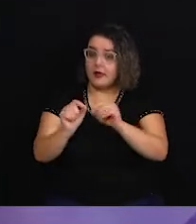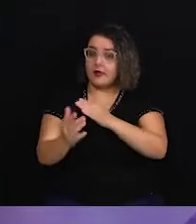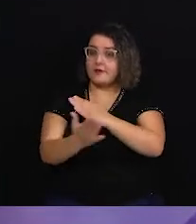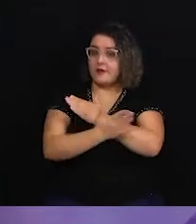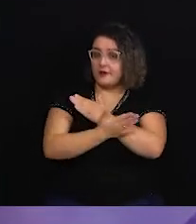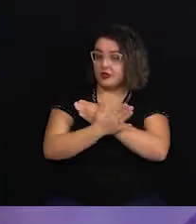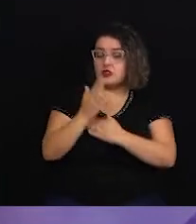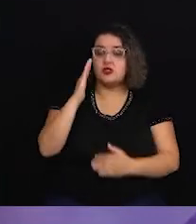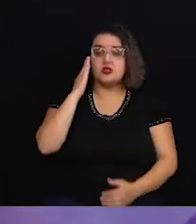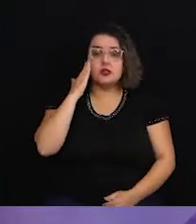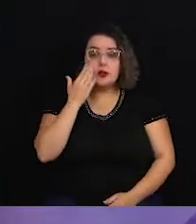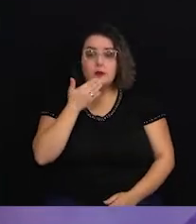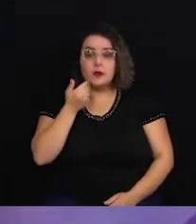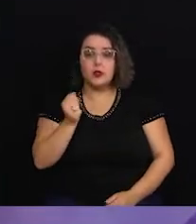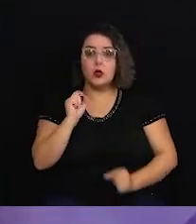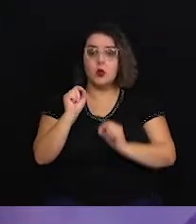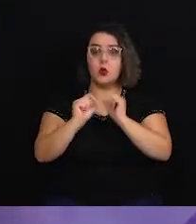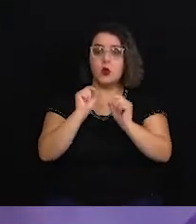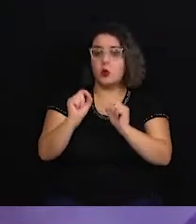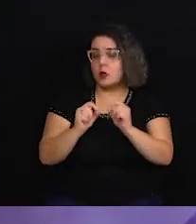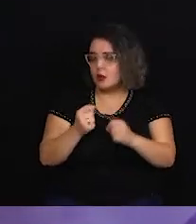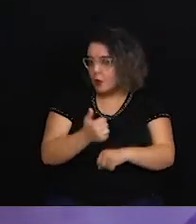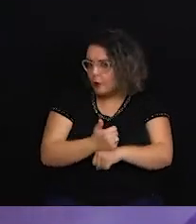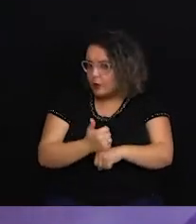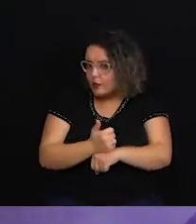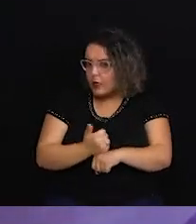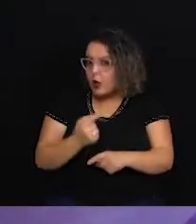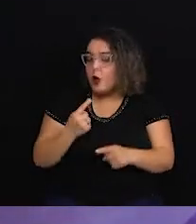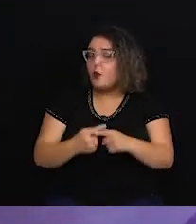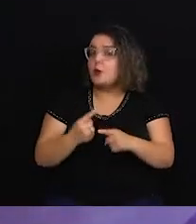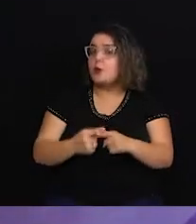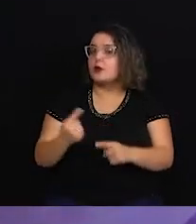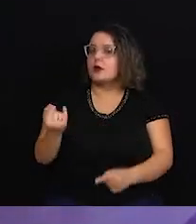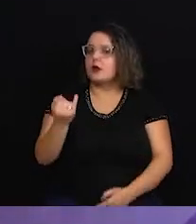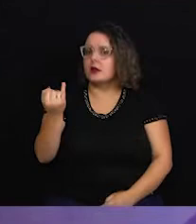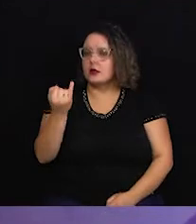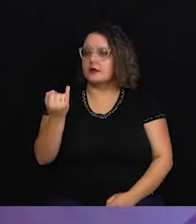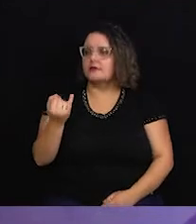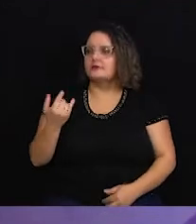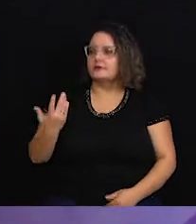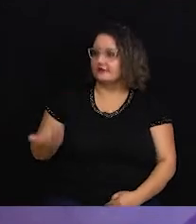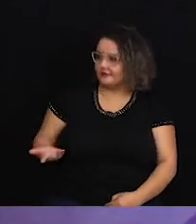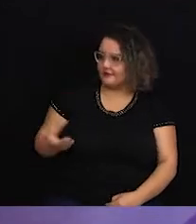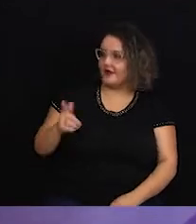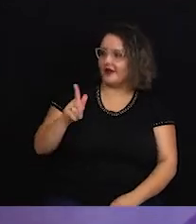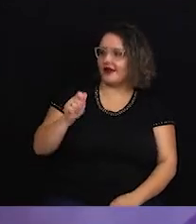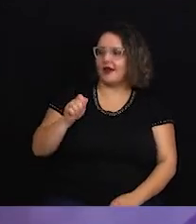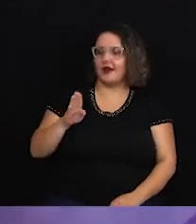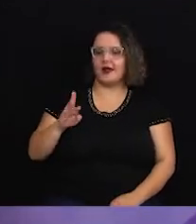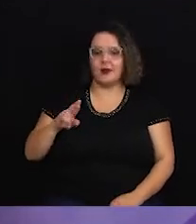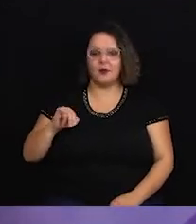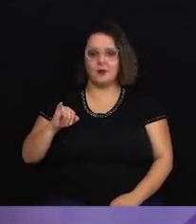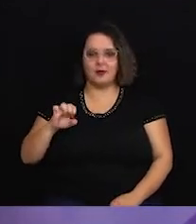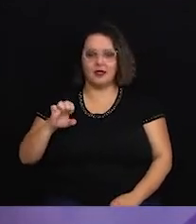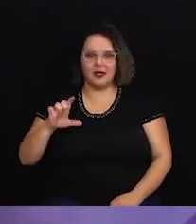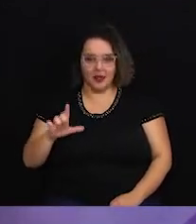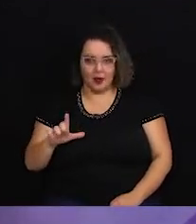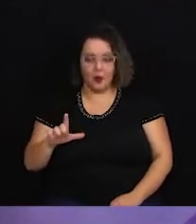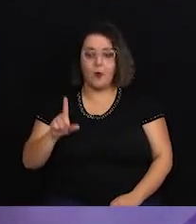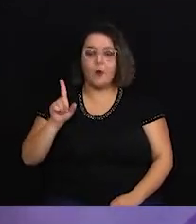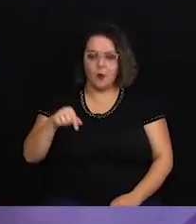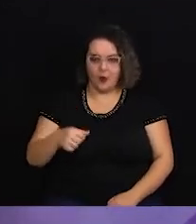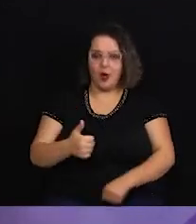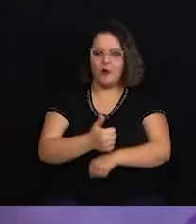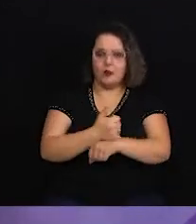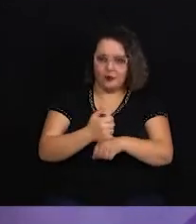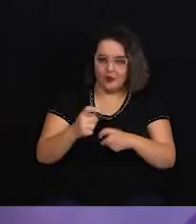vai ajudar a gente a entender melhor o que é um anestesista, o que ele faz, por que ele é tão importante? Olha só, é o Gabriel Redondano,